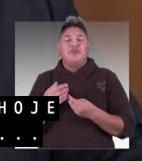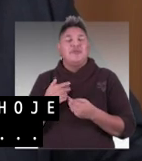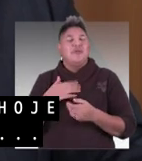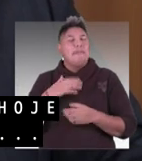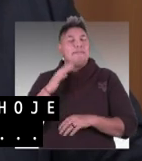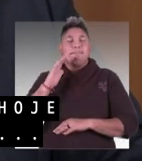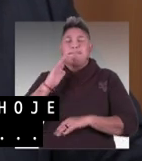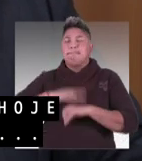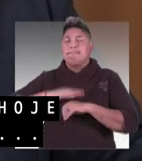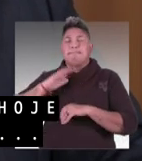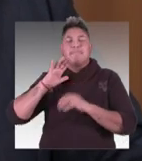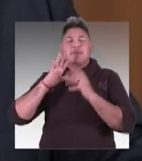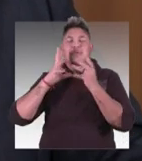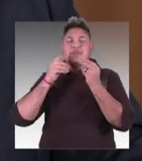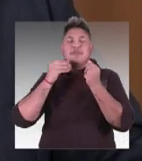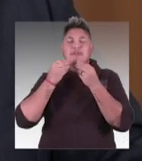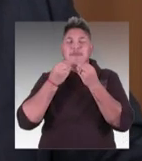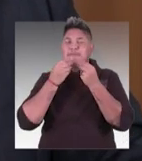aquela que eu mais...